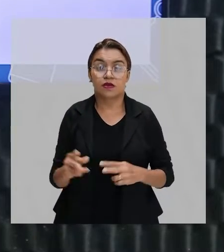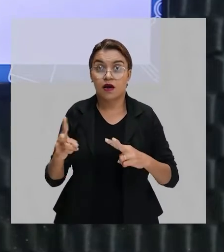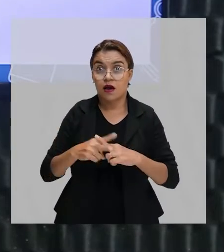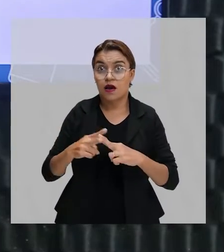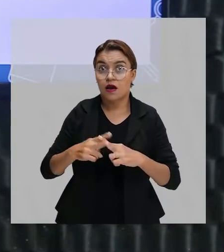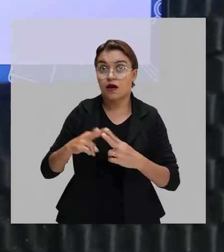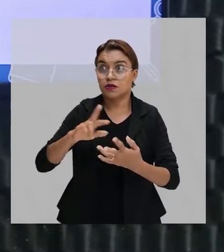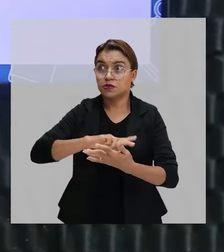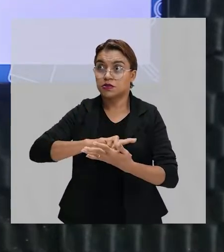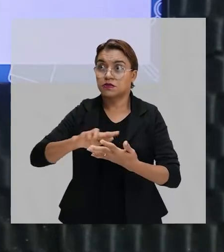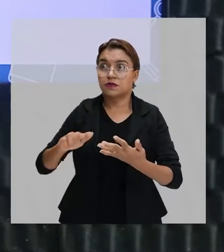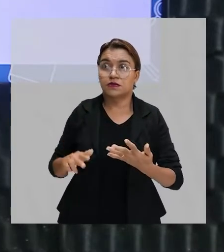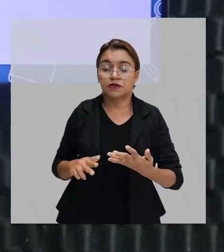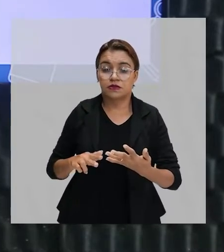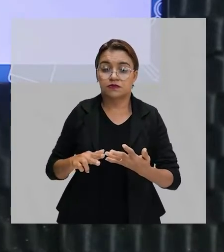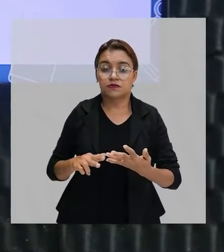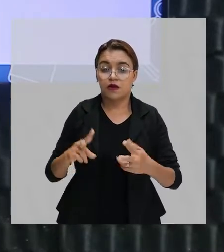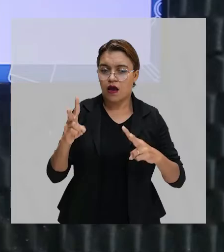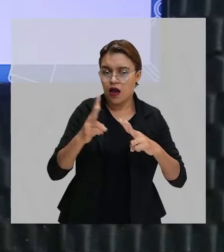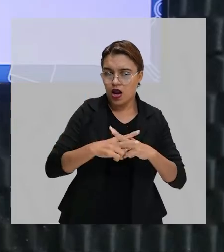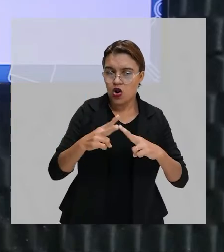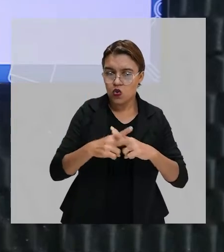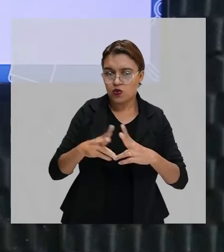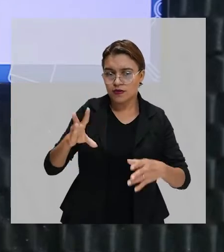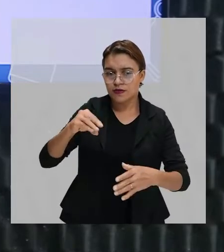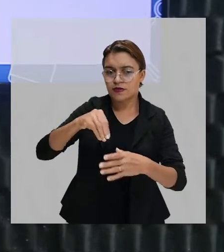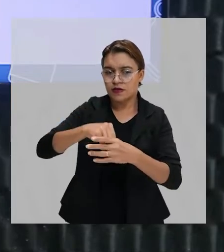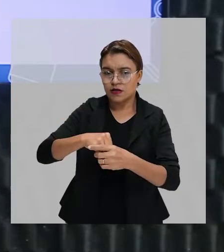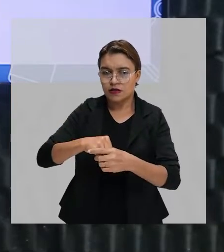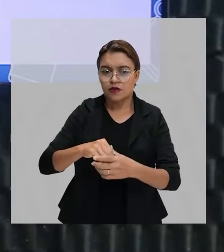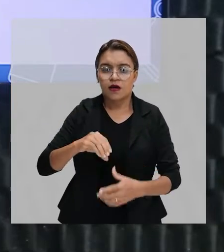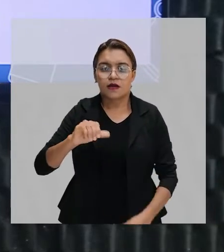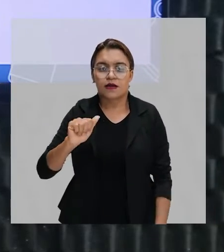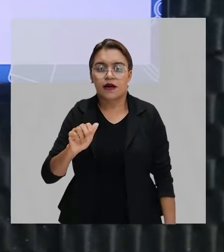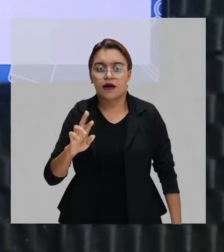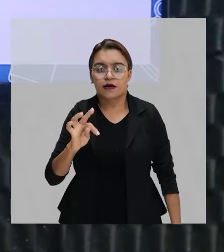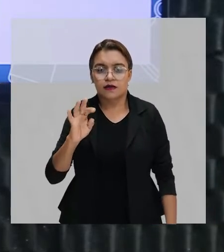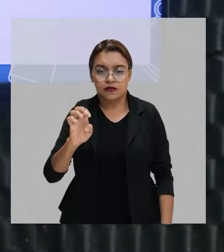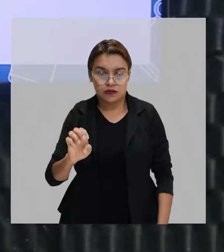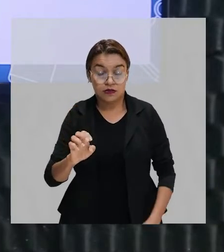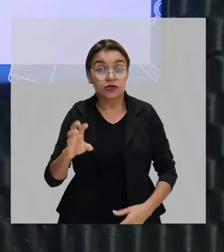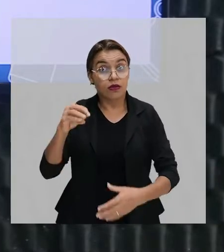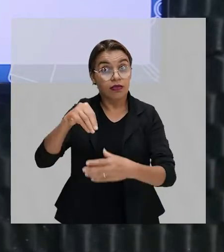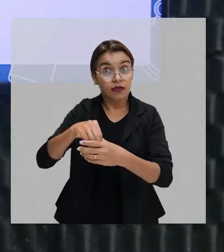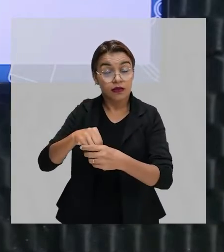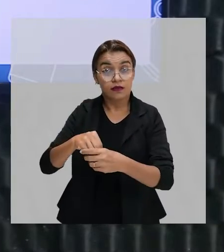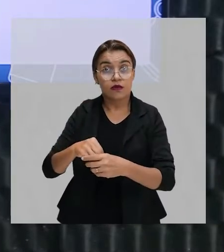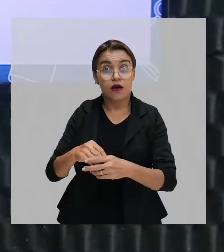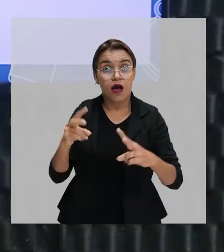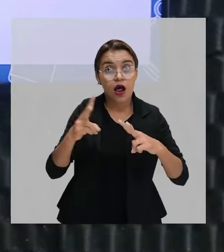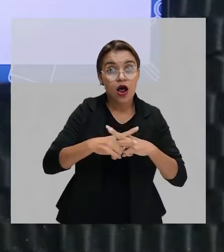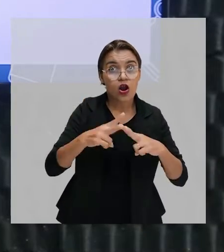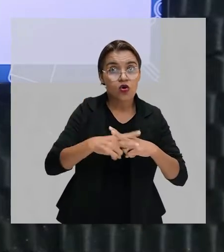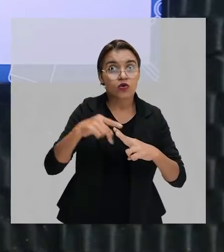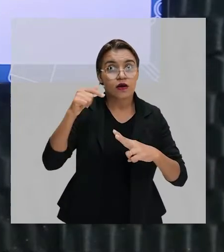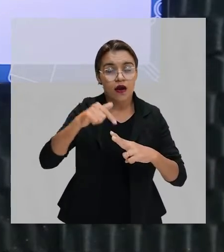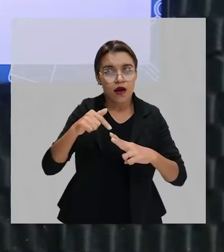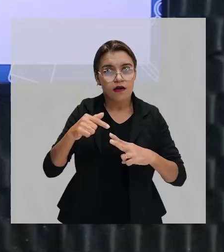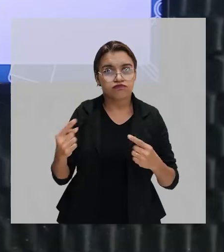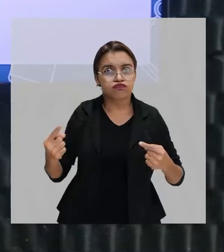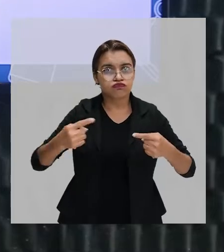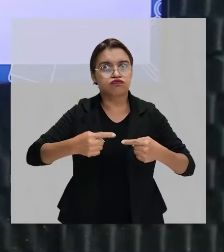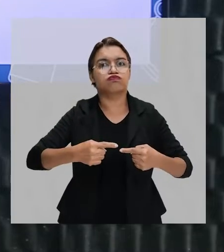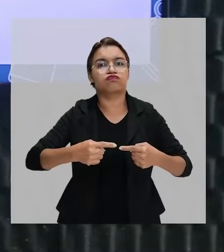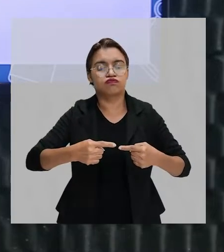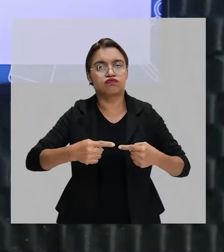a luta ela tá dentro da arte marcial certo nós já entendemos isso que a luta o combate em